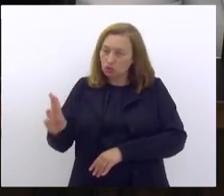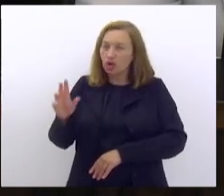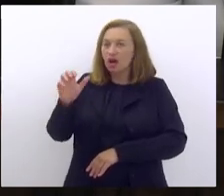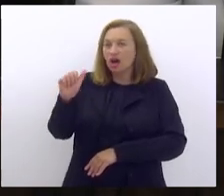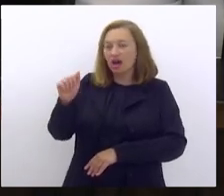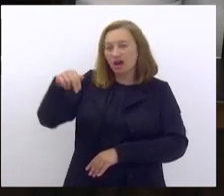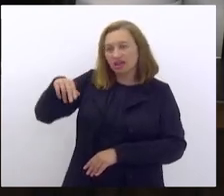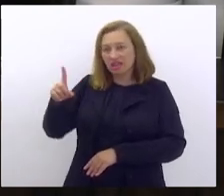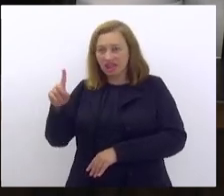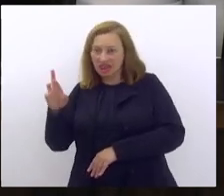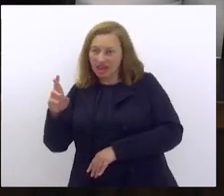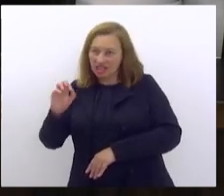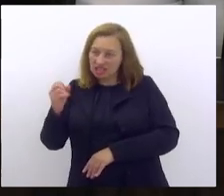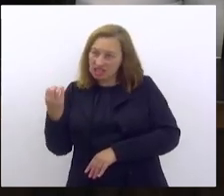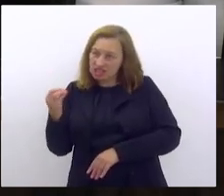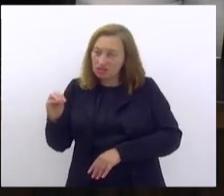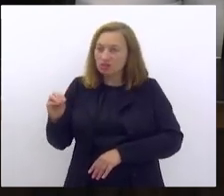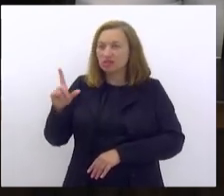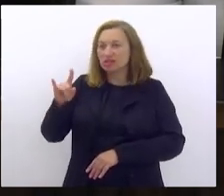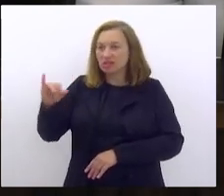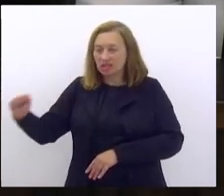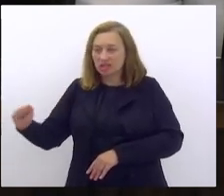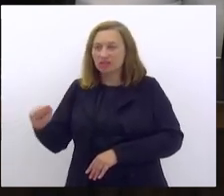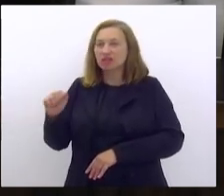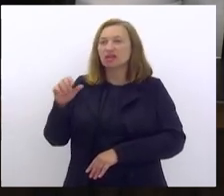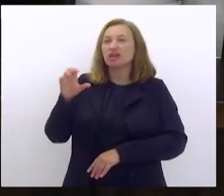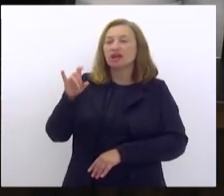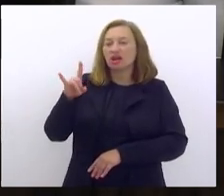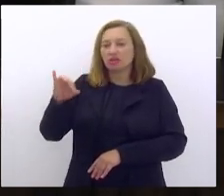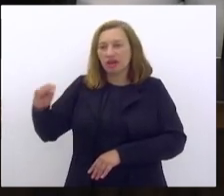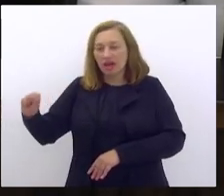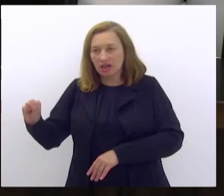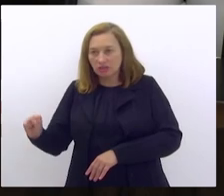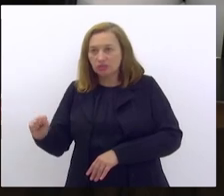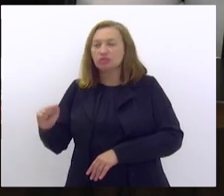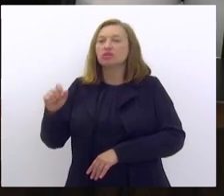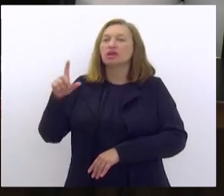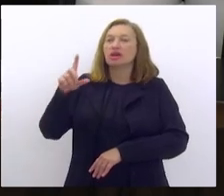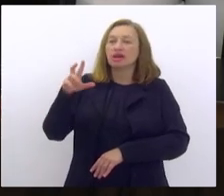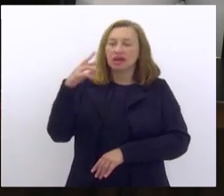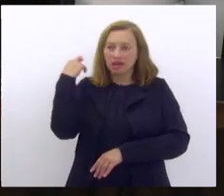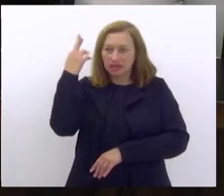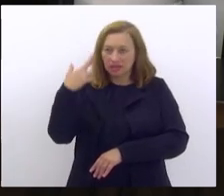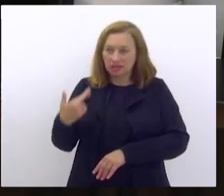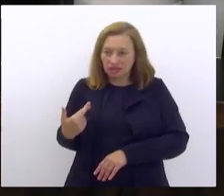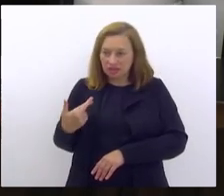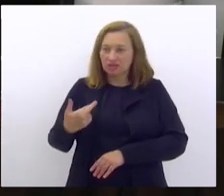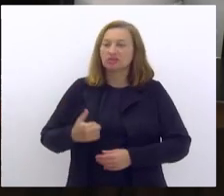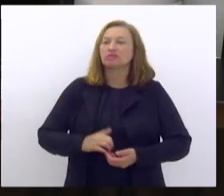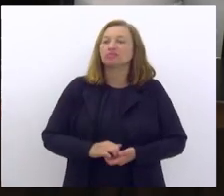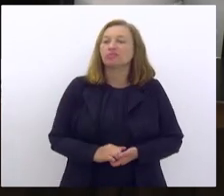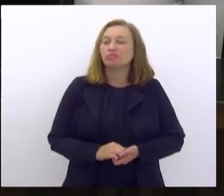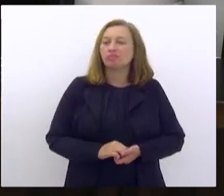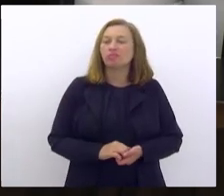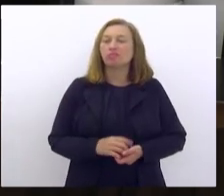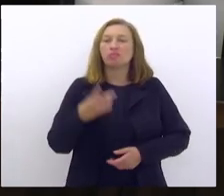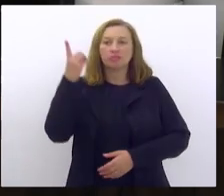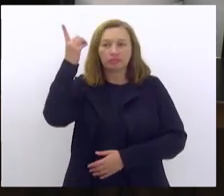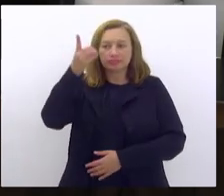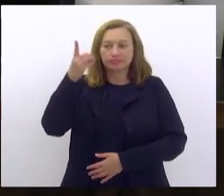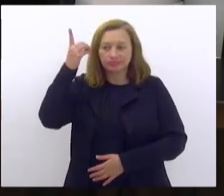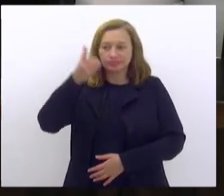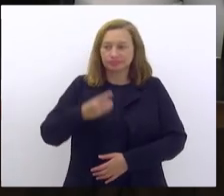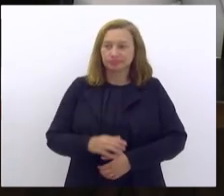Siciliano, Vinícius Gozulino, Cláudio Caiado, Anderson Moraes, Renata Souza, nossa nobre deputada Renata